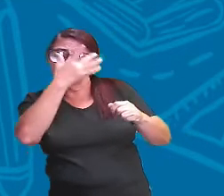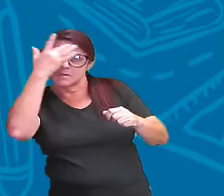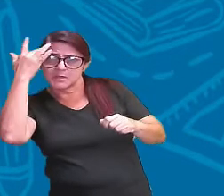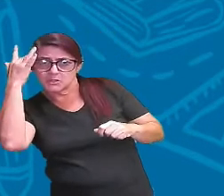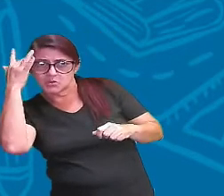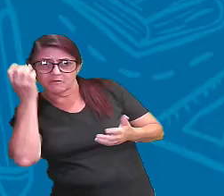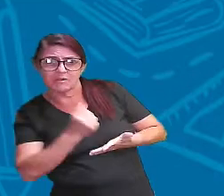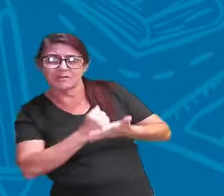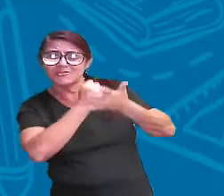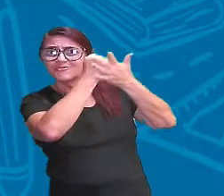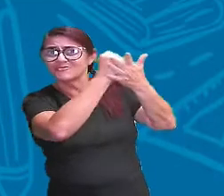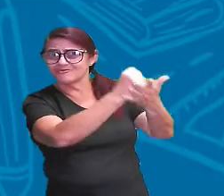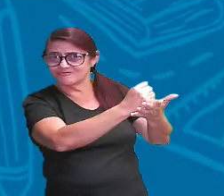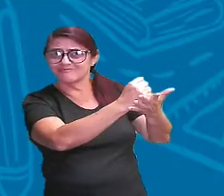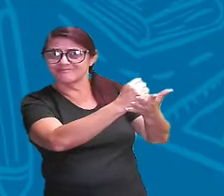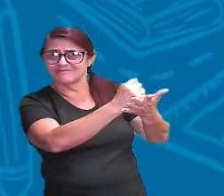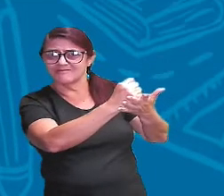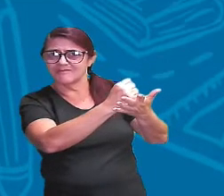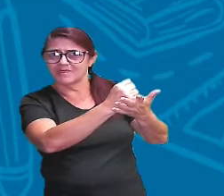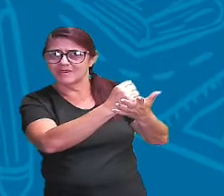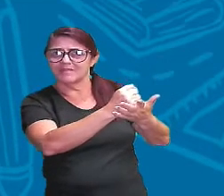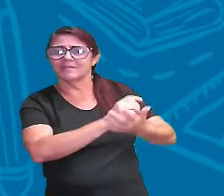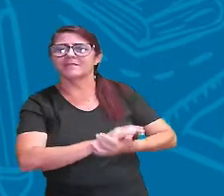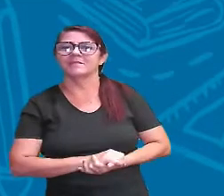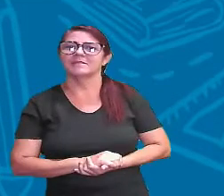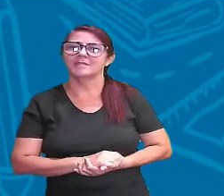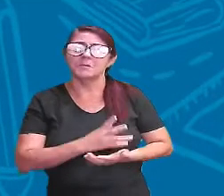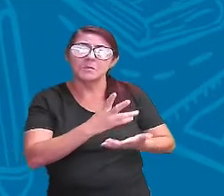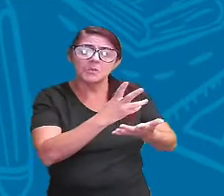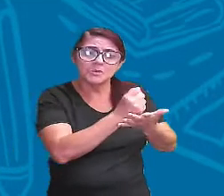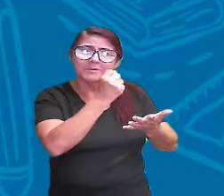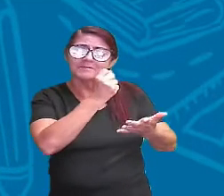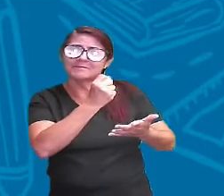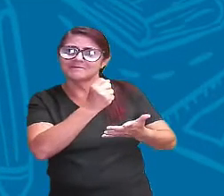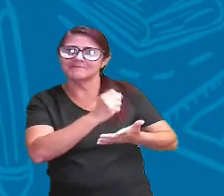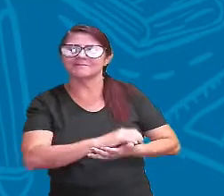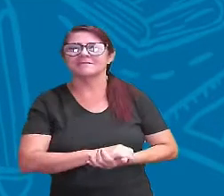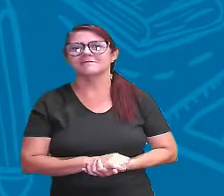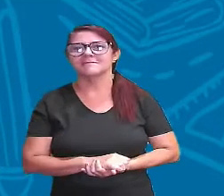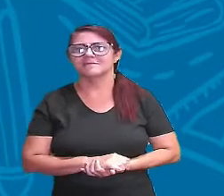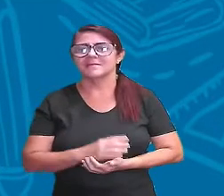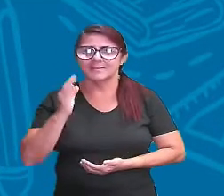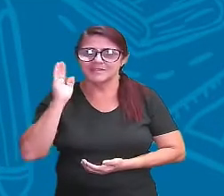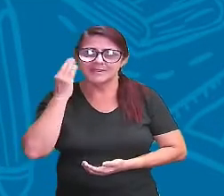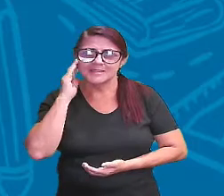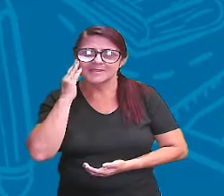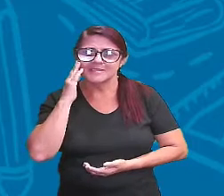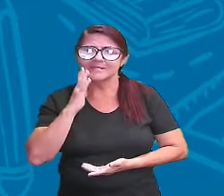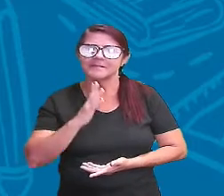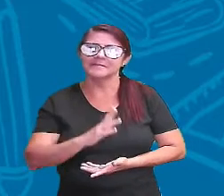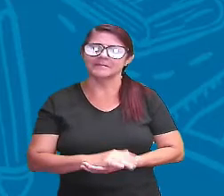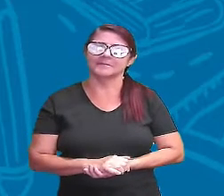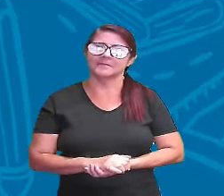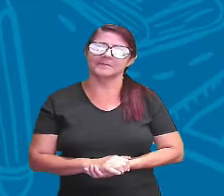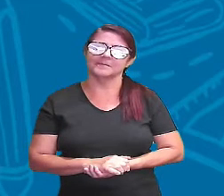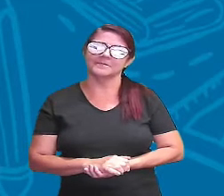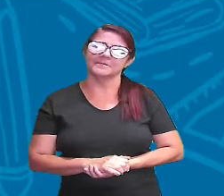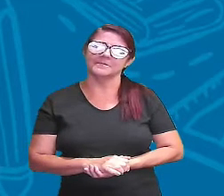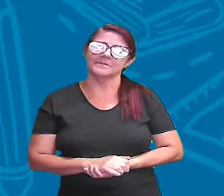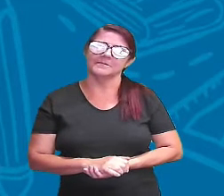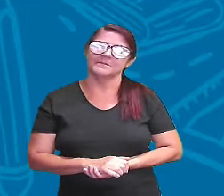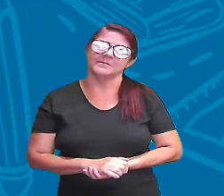resgate ela. Então, esse é o conflito desse conto, dessa história. Tá dando para entender? Pronto, então